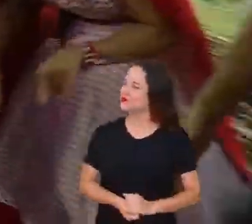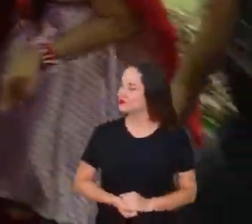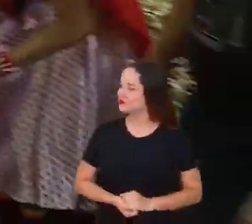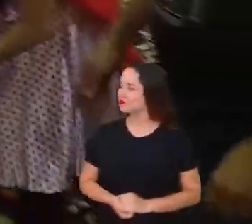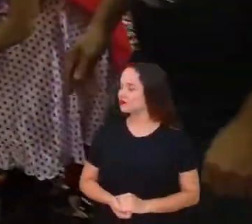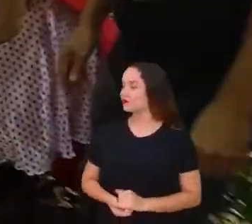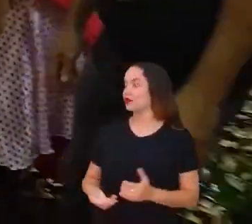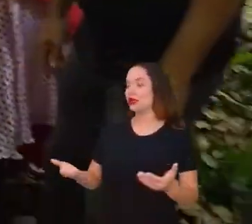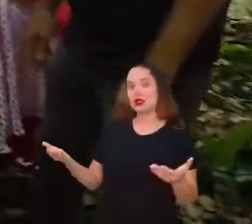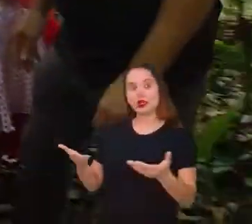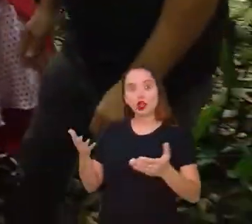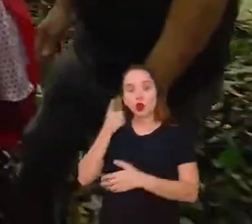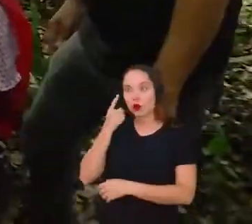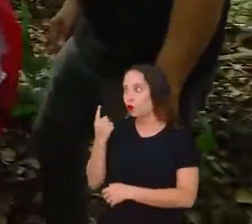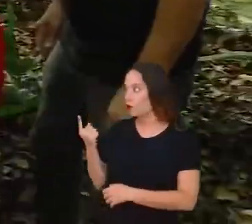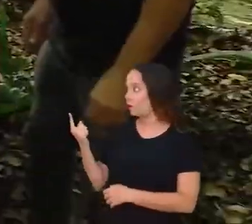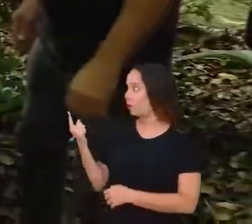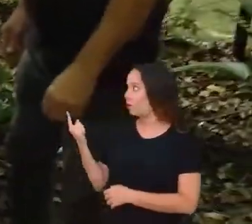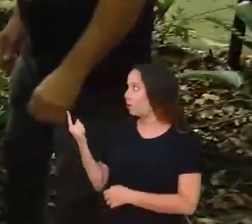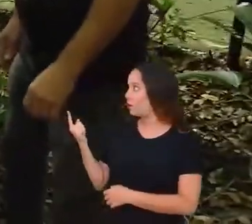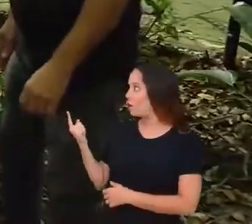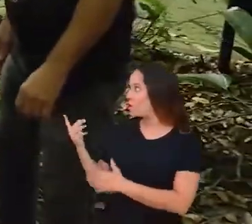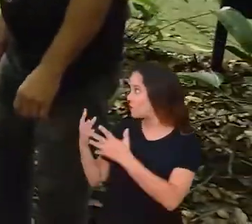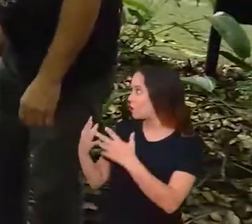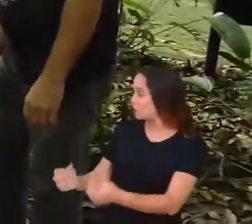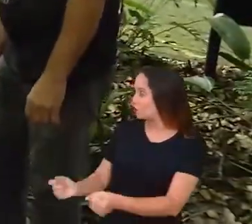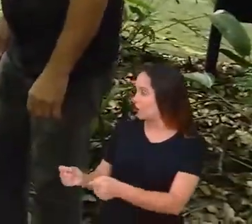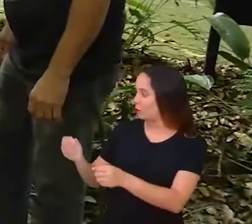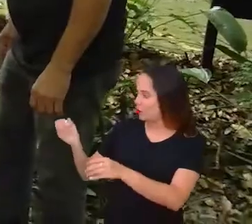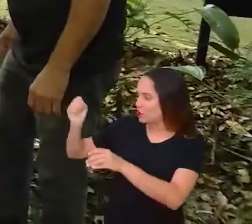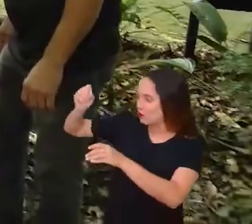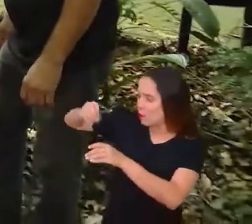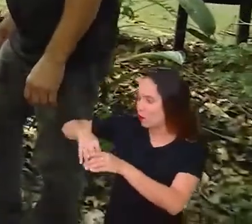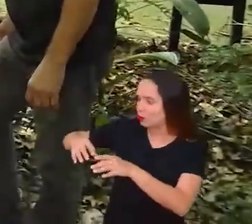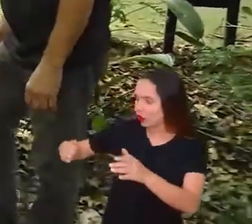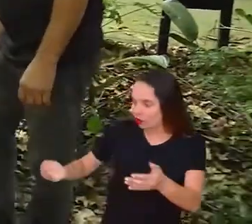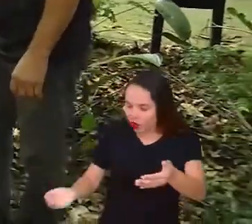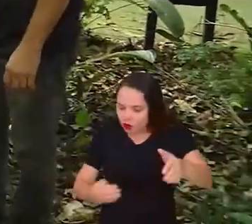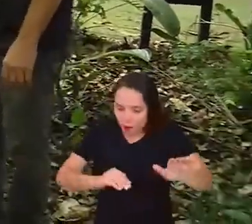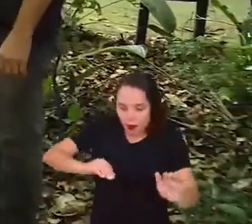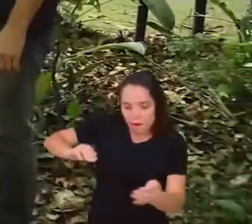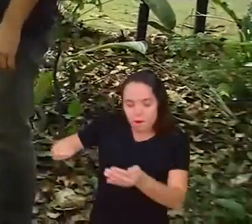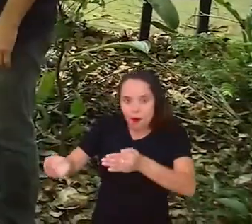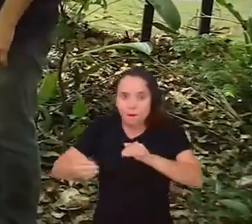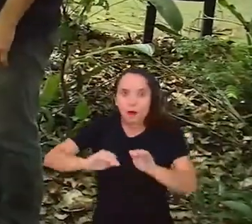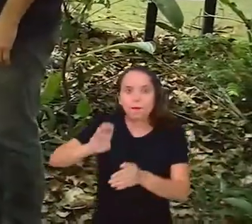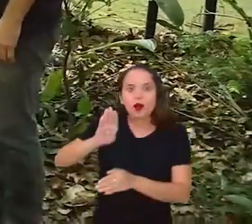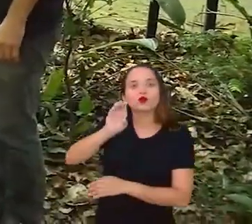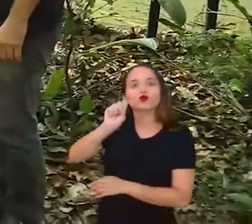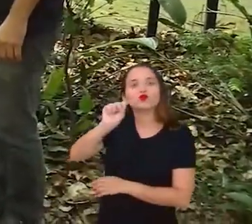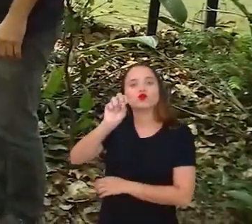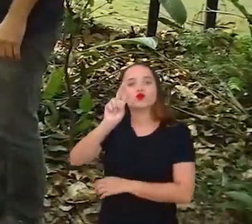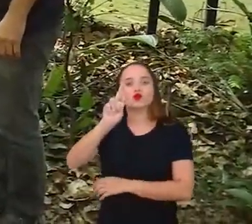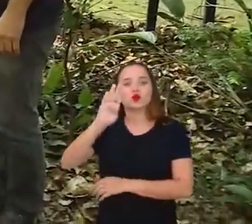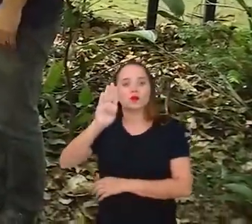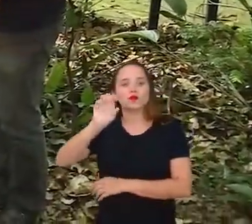E agora, ó. Vamos lá, coloca o substrato para que essa planta ela